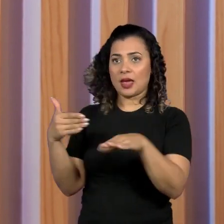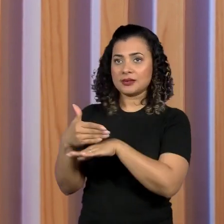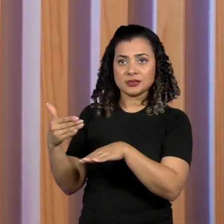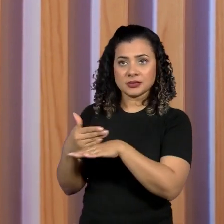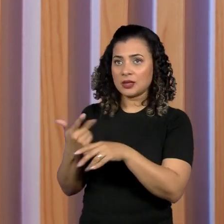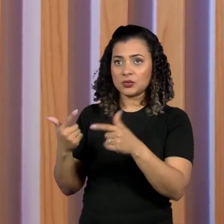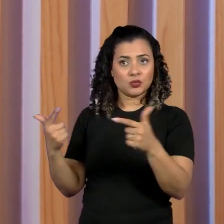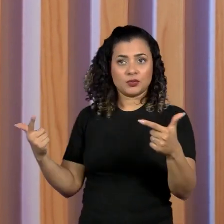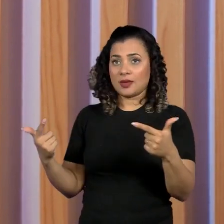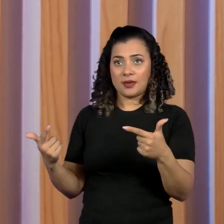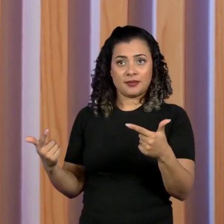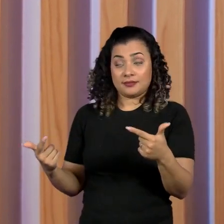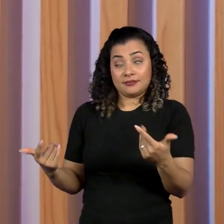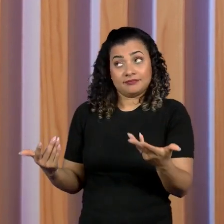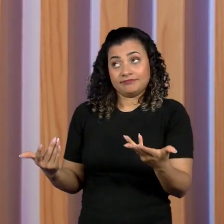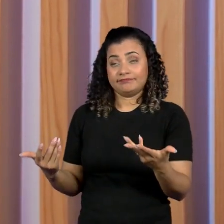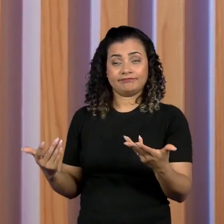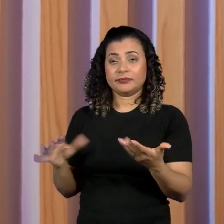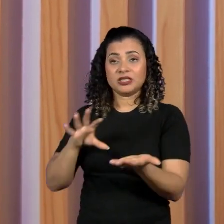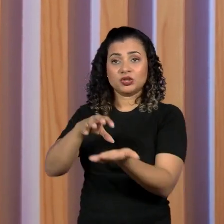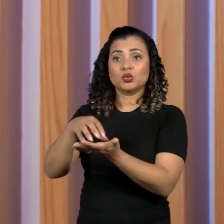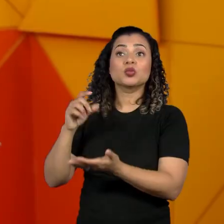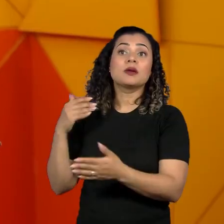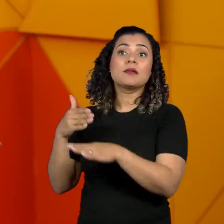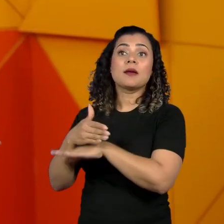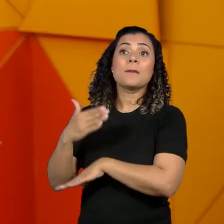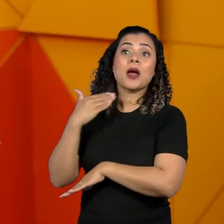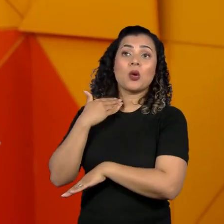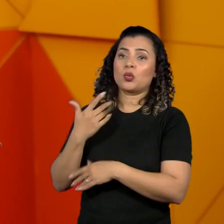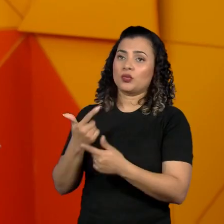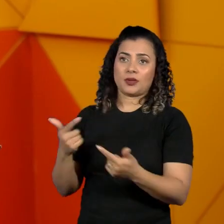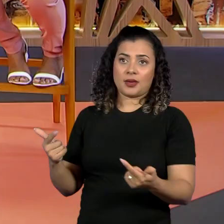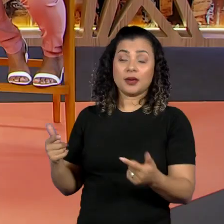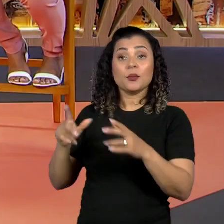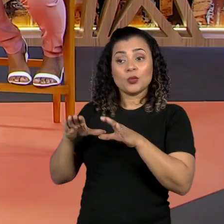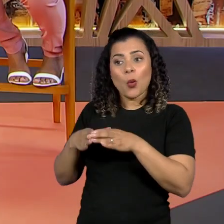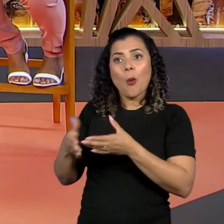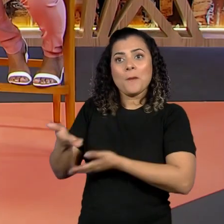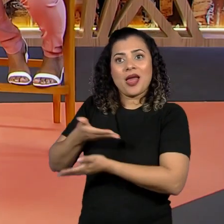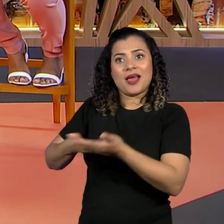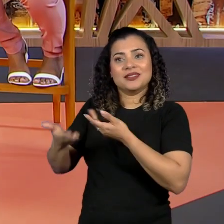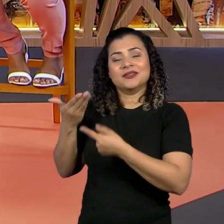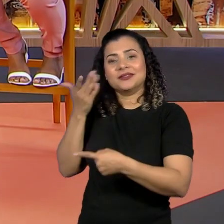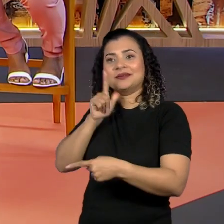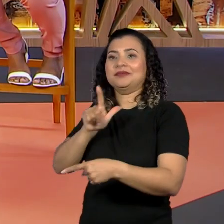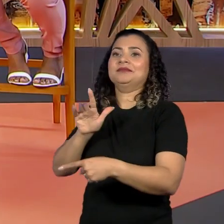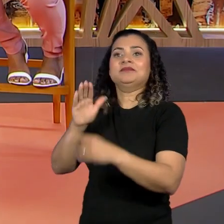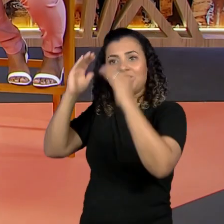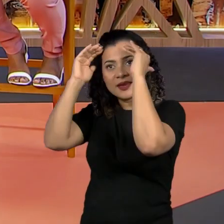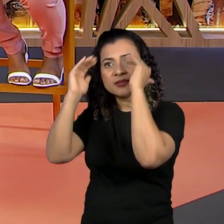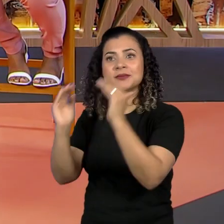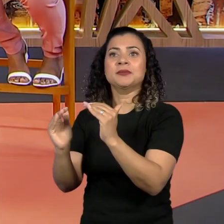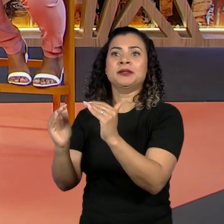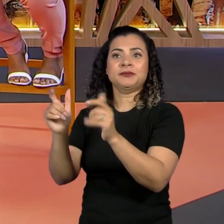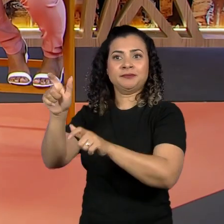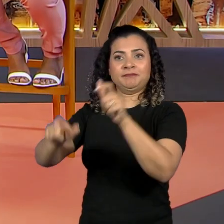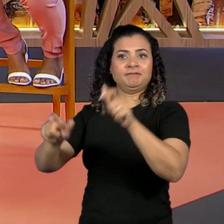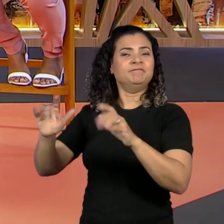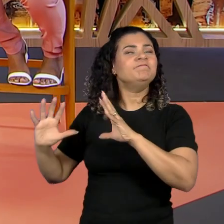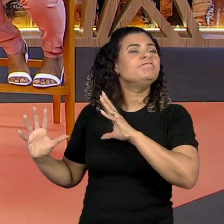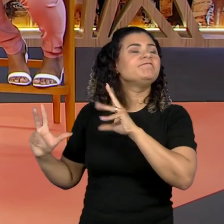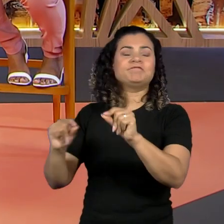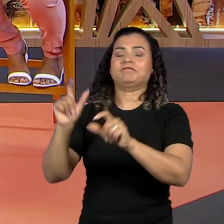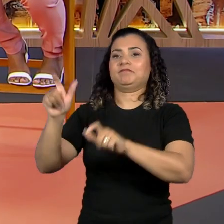né, às instituições financeiras, né? E a cooperativa ela tem um respeito muito grande por